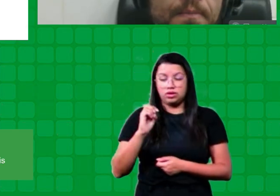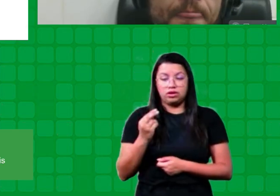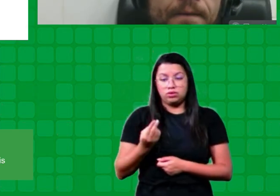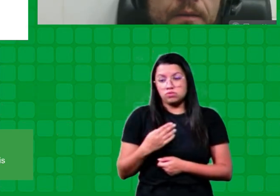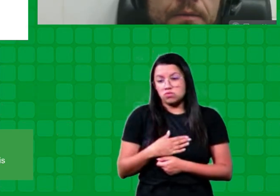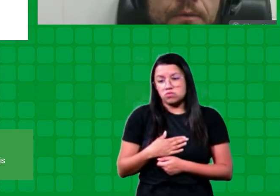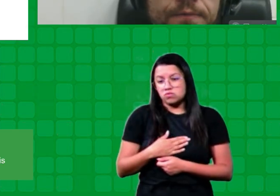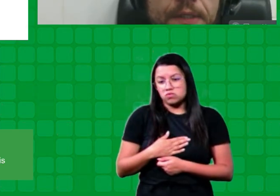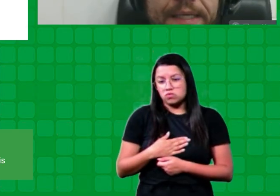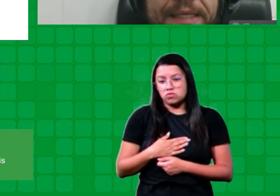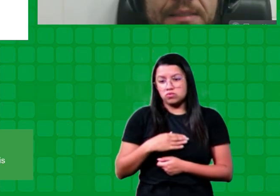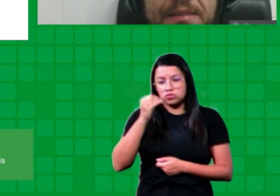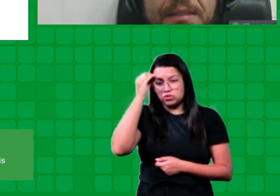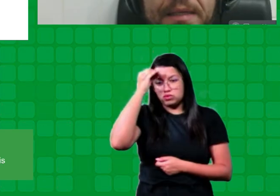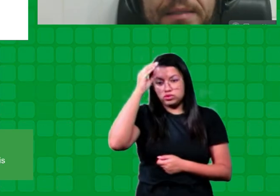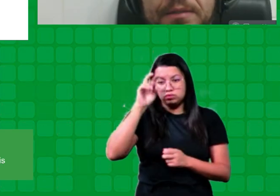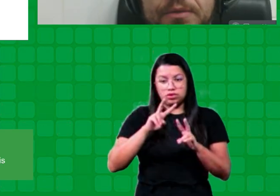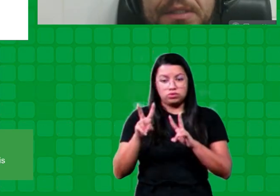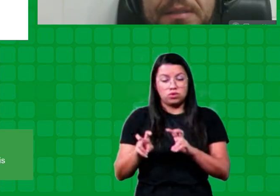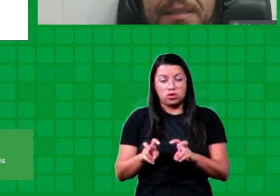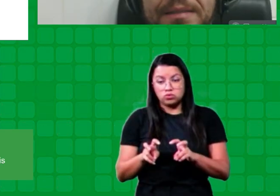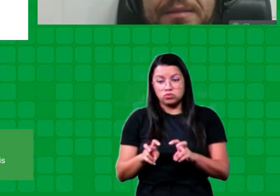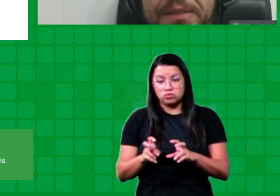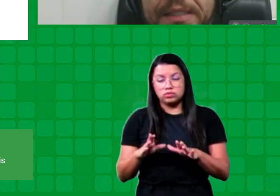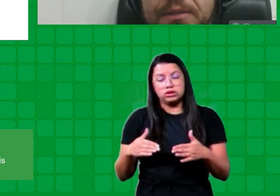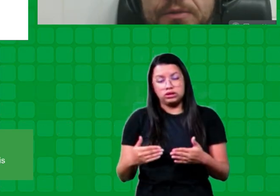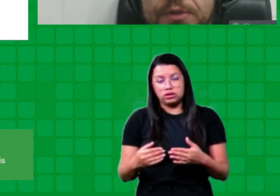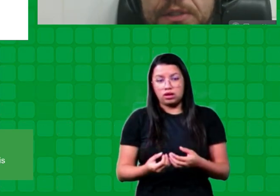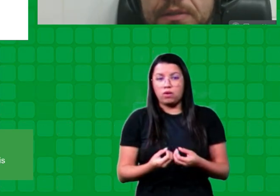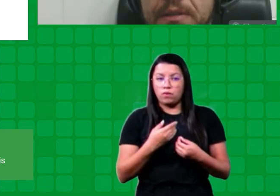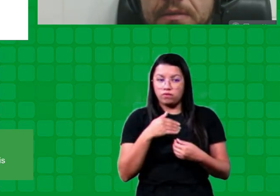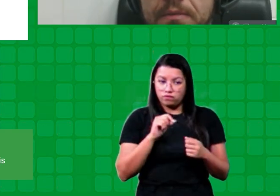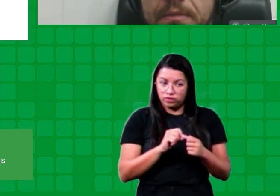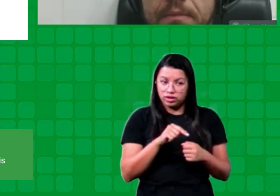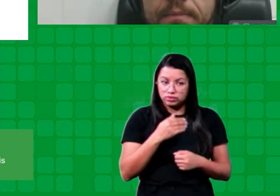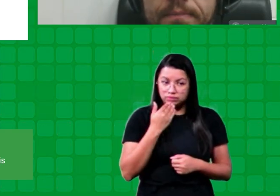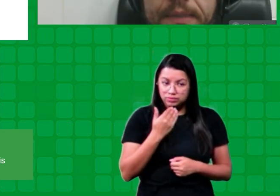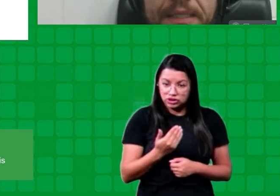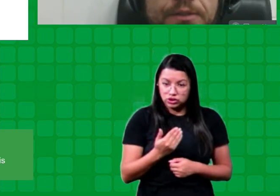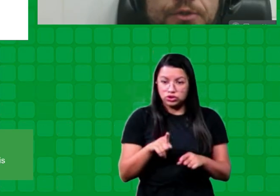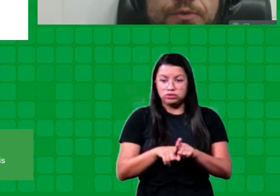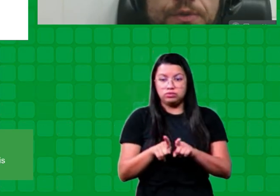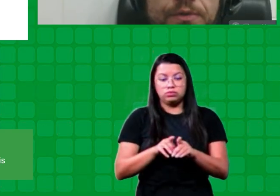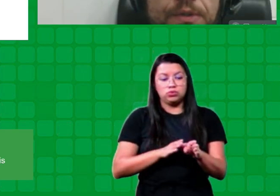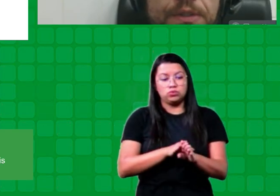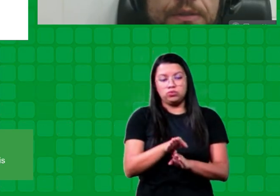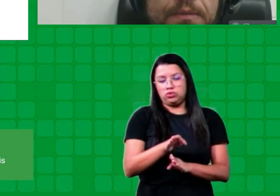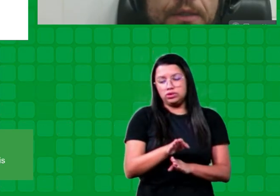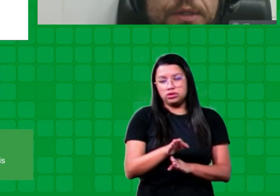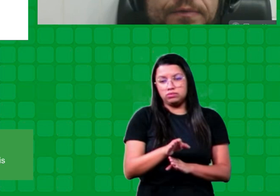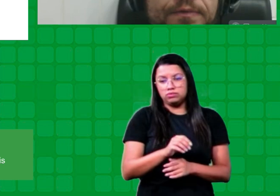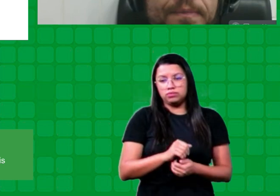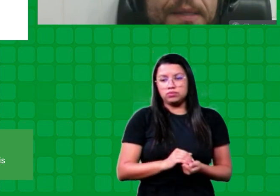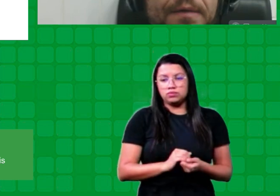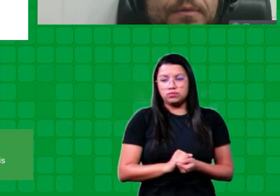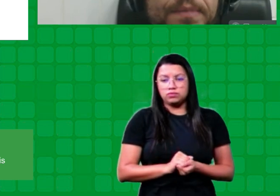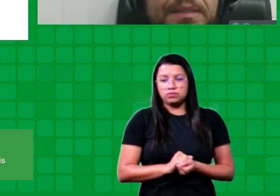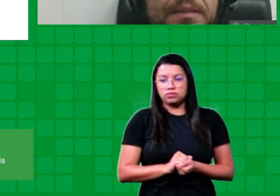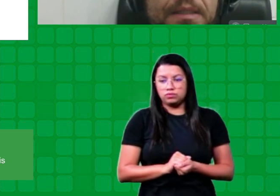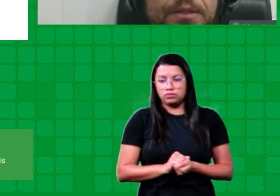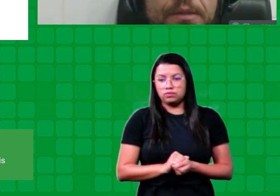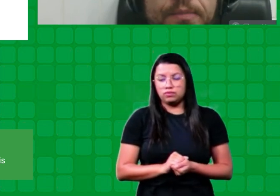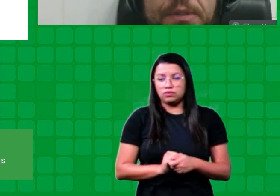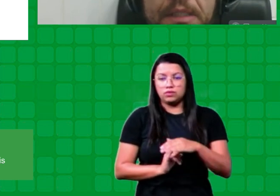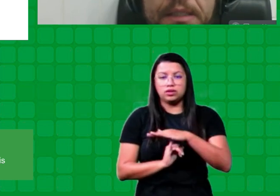assunto. Então, fica essa solicitação e essa sugestão para as instituições. E aí eu devolvo a palavra